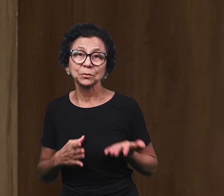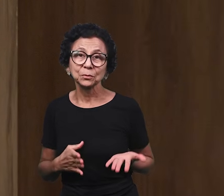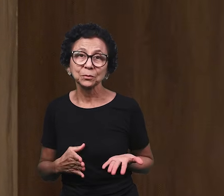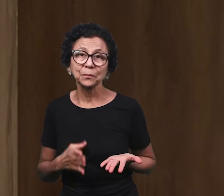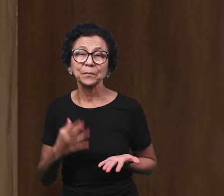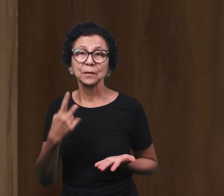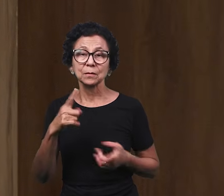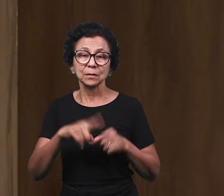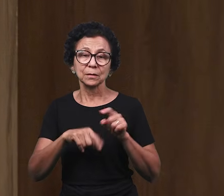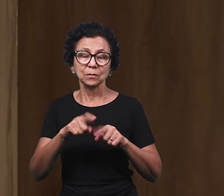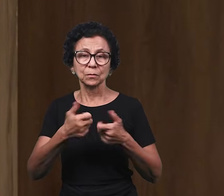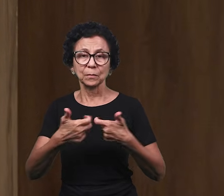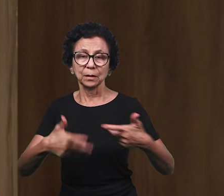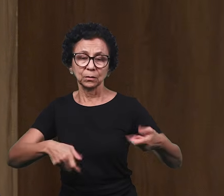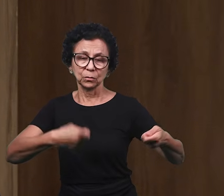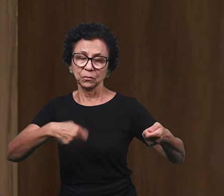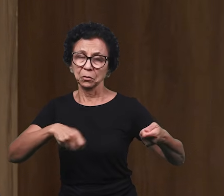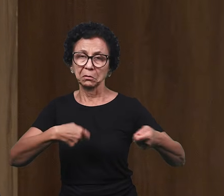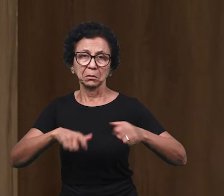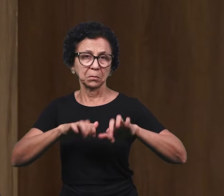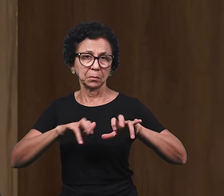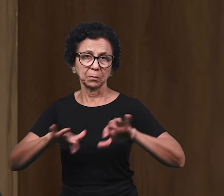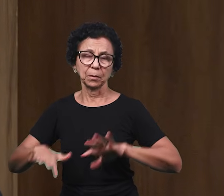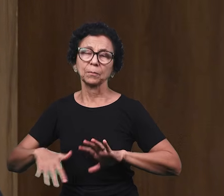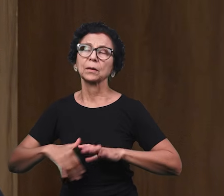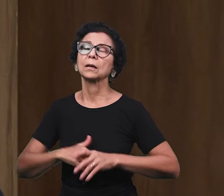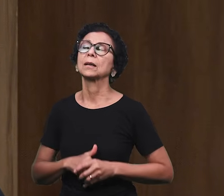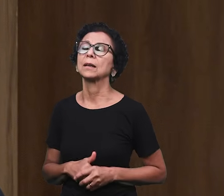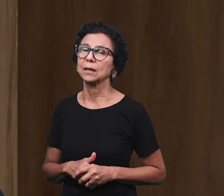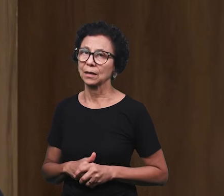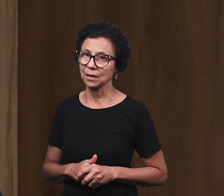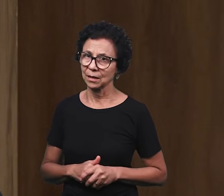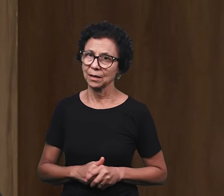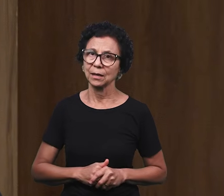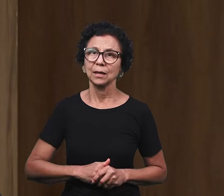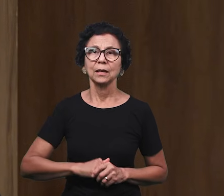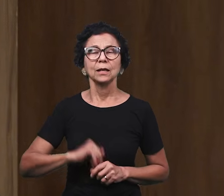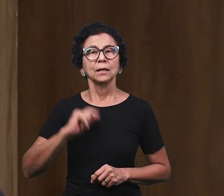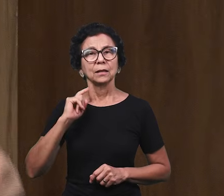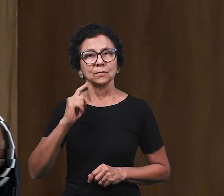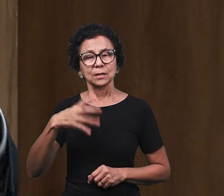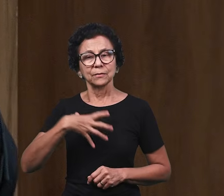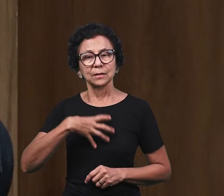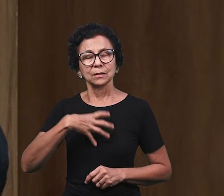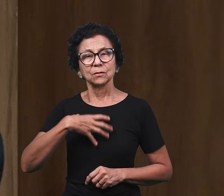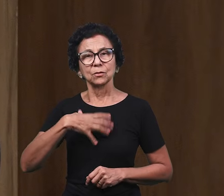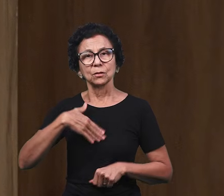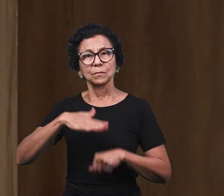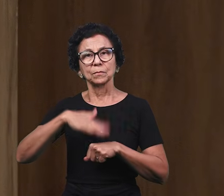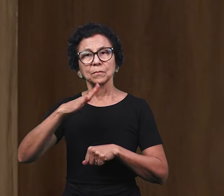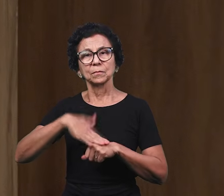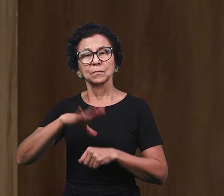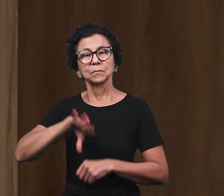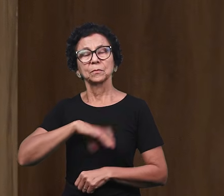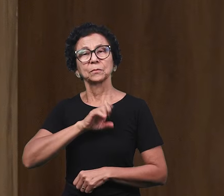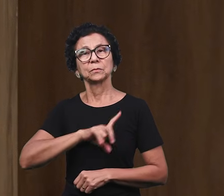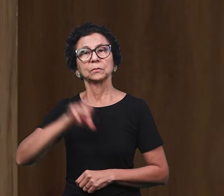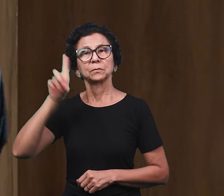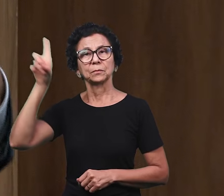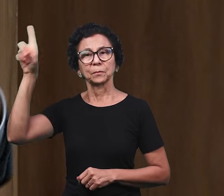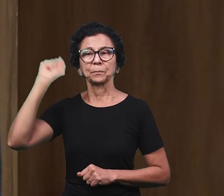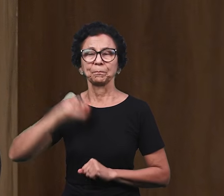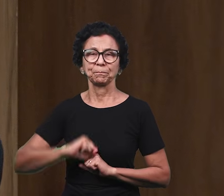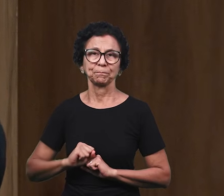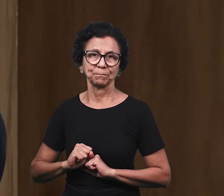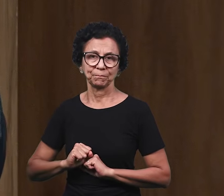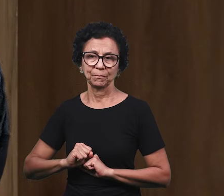da madrugada, buscando ao Senhor, é tocando o seu instrumento, Deus ele vai fortalecendo, o amor de Deus vai